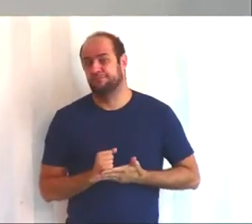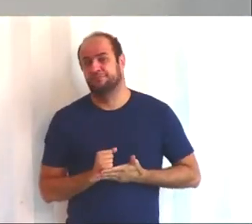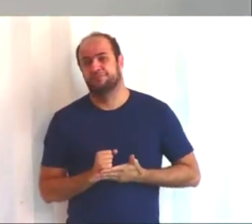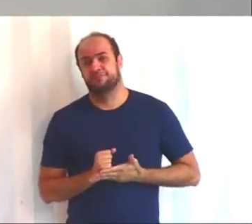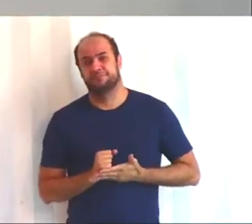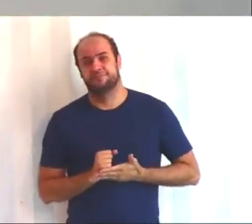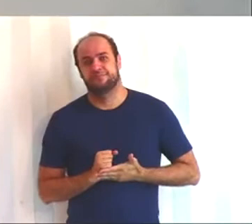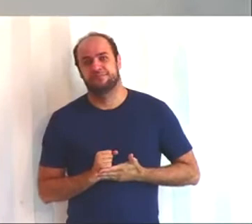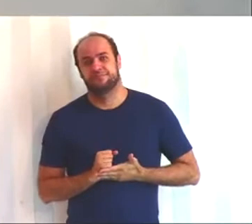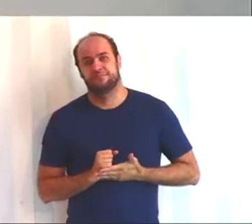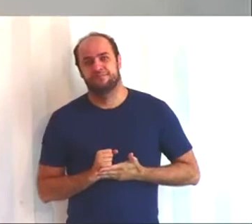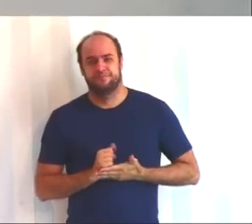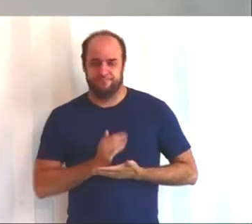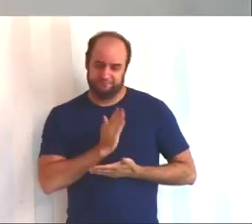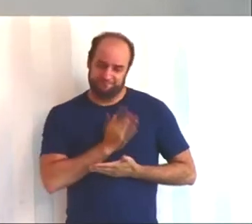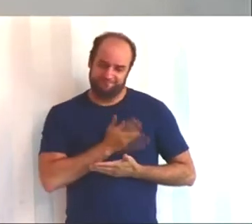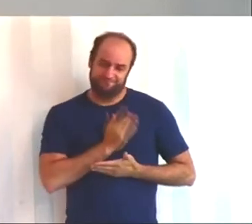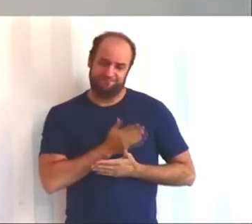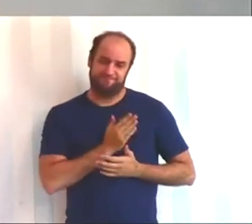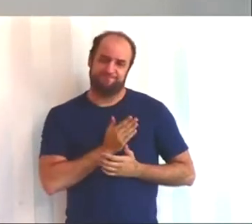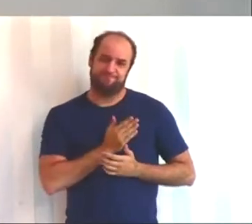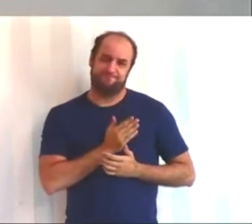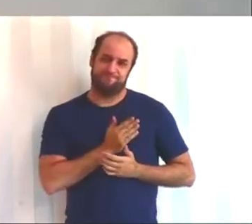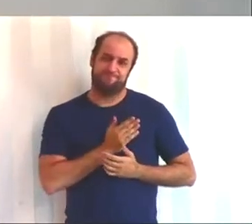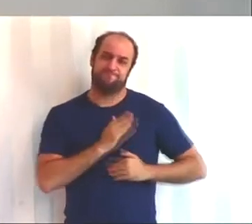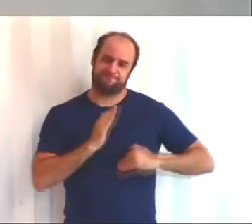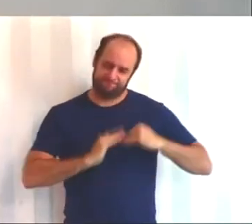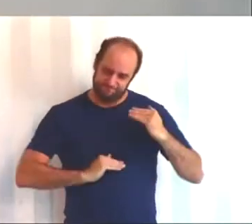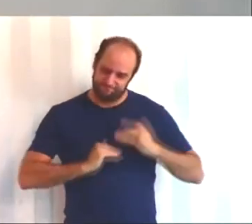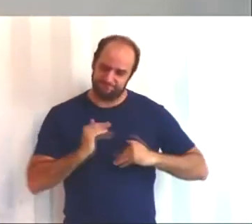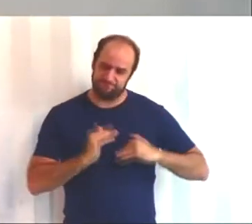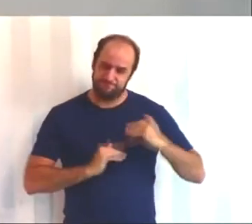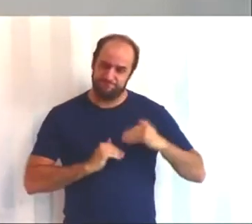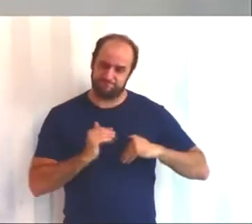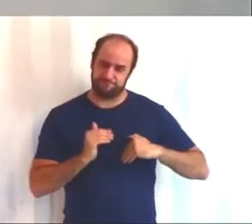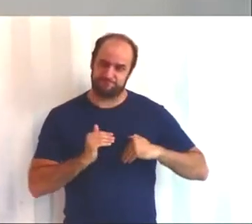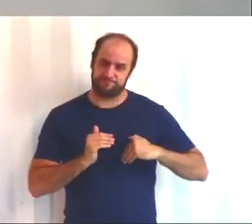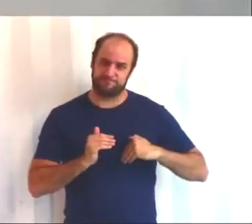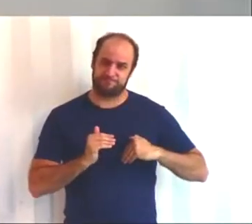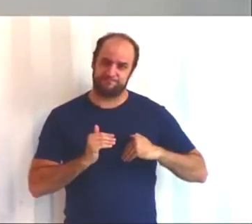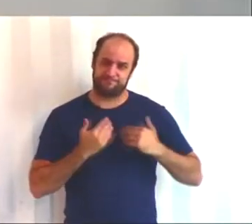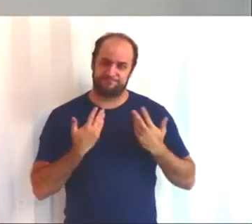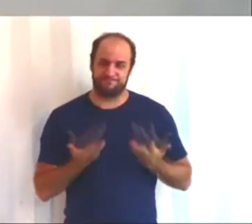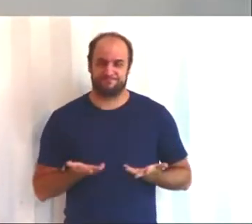O que o nosso coração produz para nos colocar em perigo, meus irmãos?